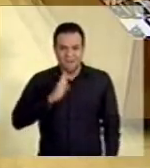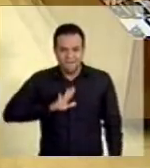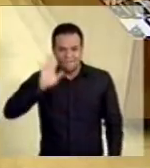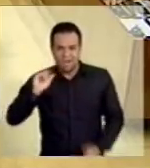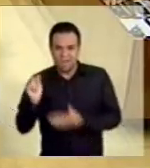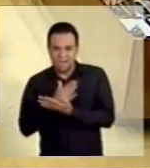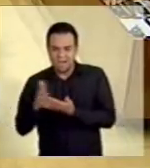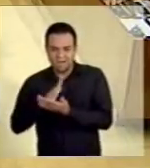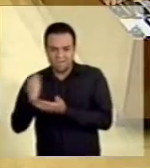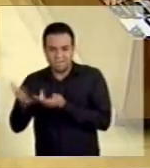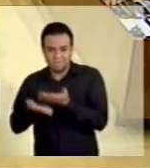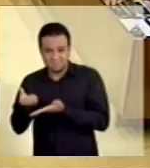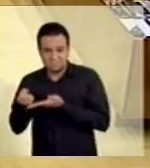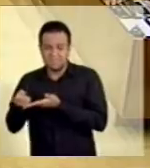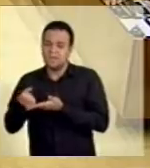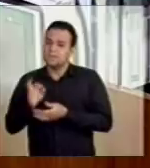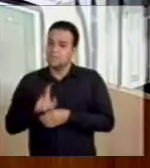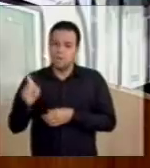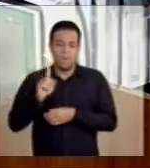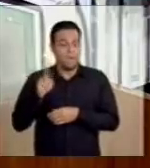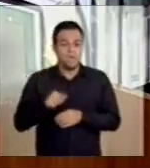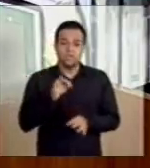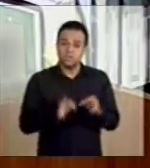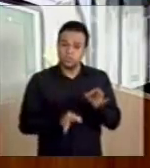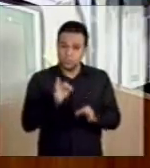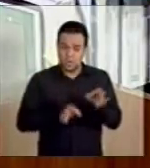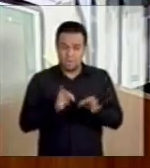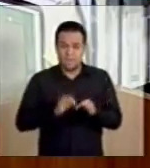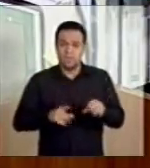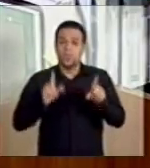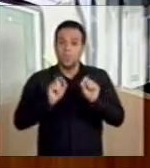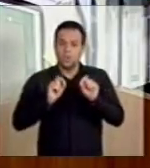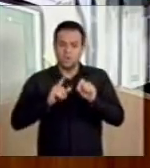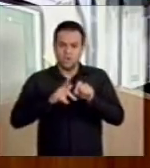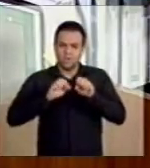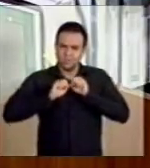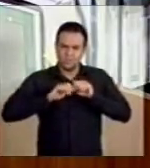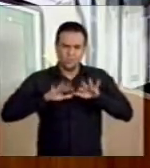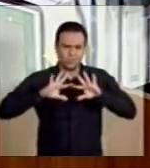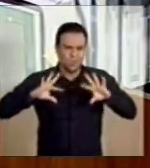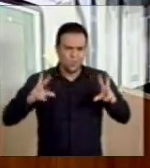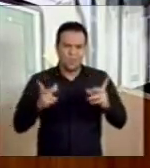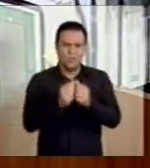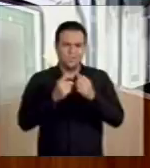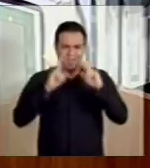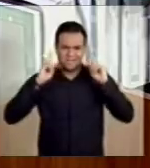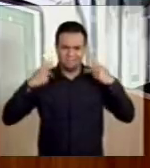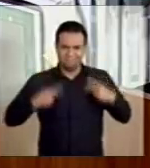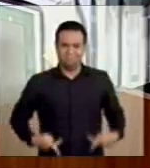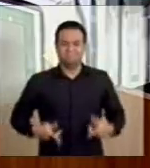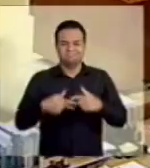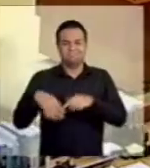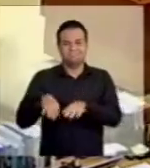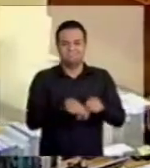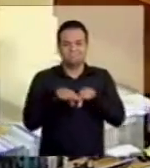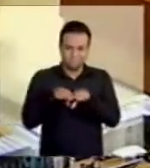alguns, mas, na verdade, é um julgamento que terá reflexos sobre toda a comunhão nacional. E com este julgamento,